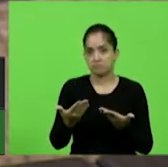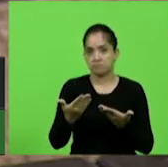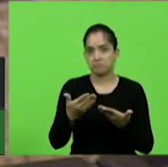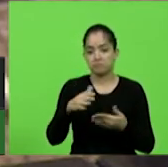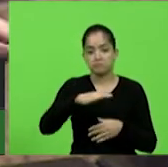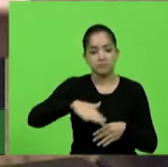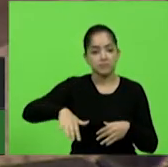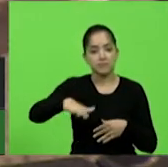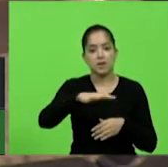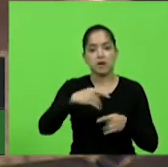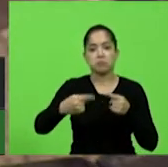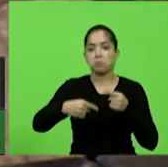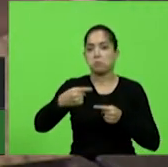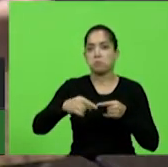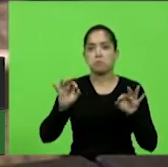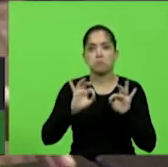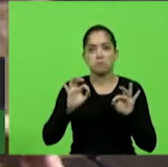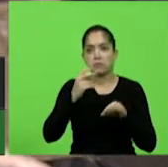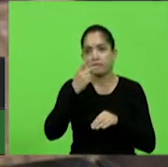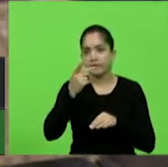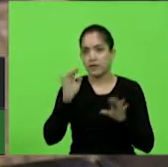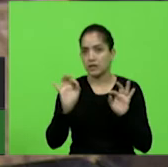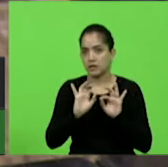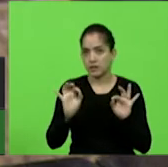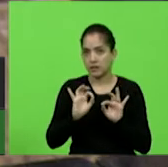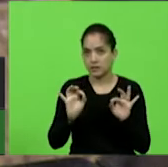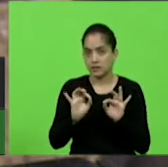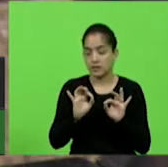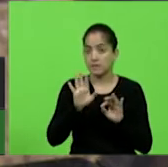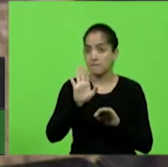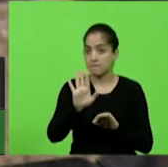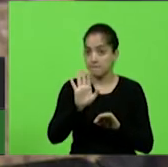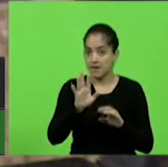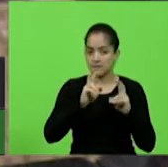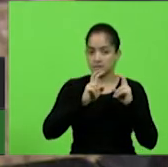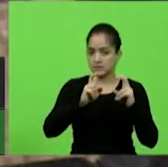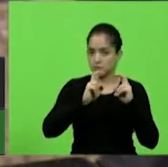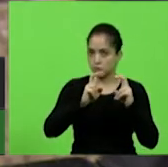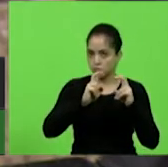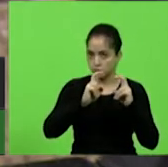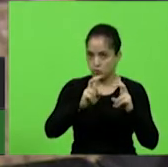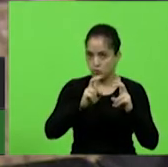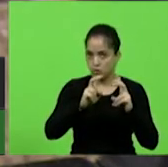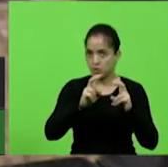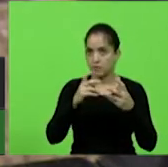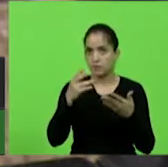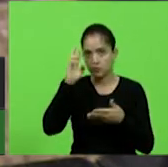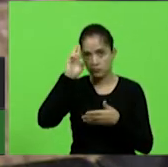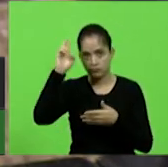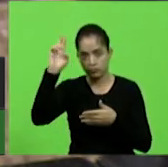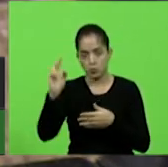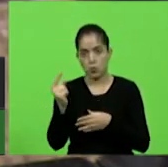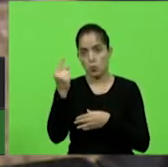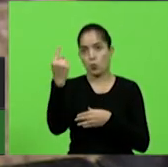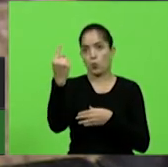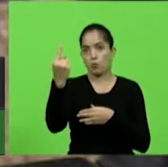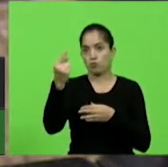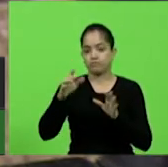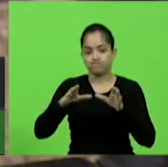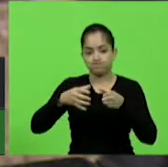meio político. Ninguém fala disso, mas a verdade é que esse setor de ônibus é dominado por um oligopólio formado